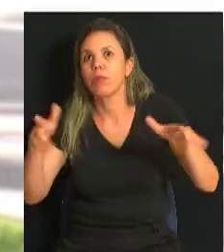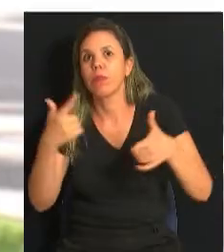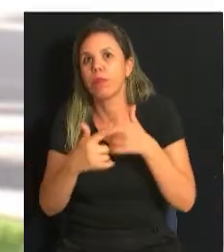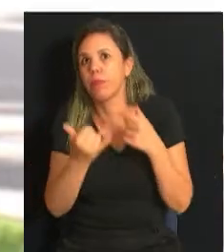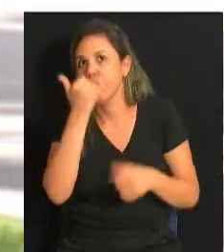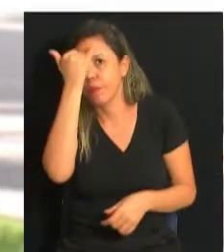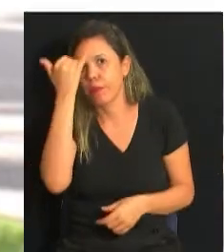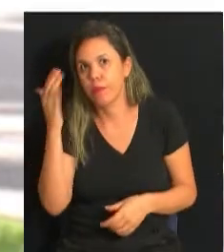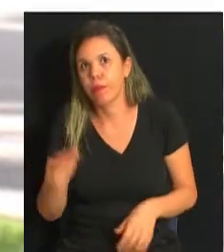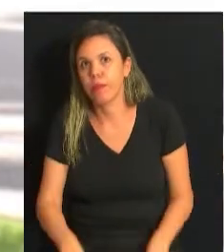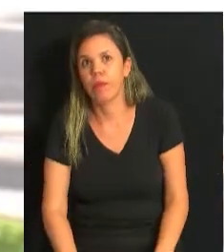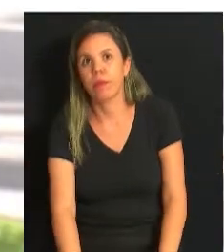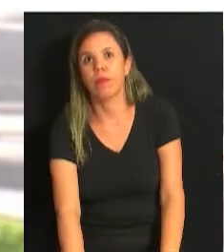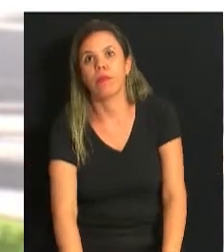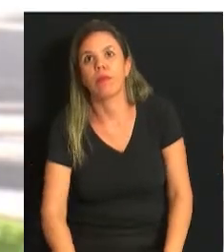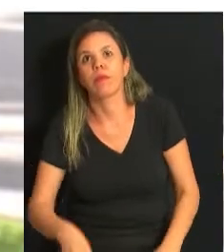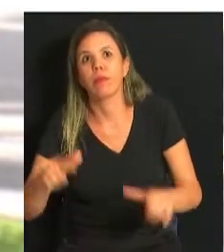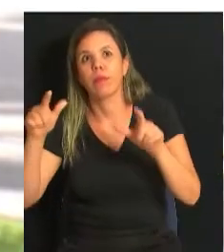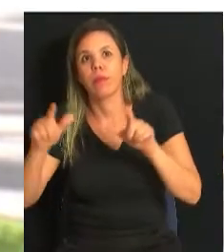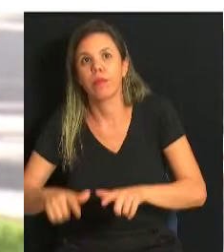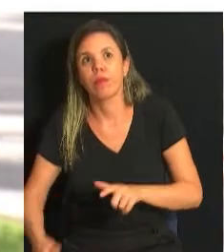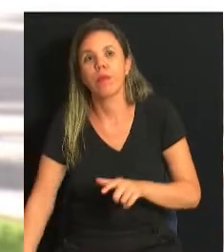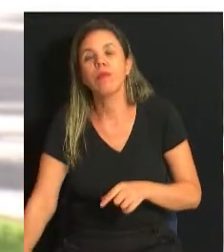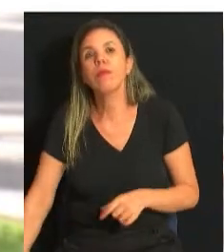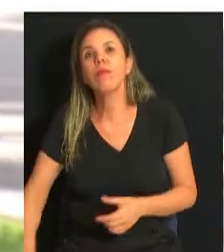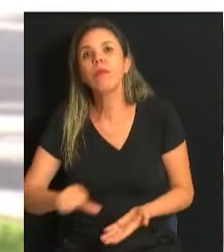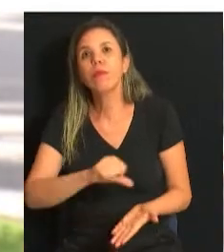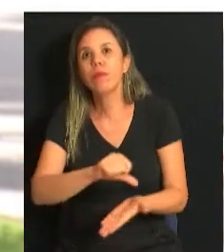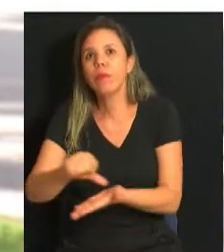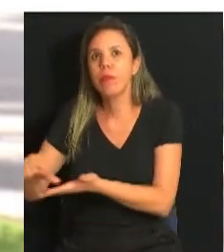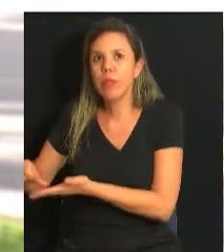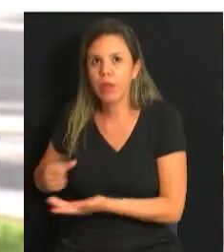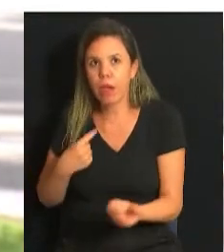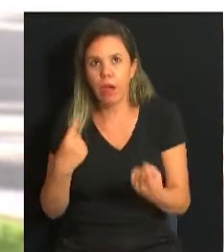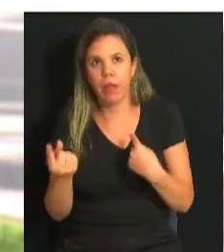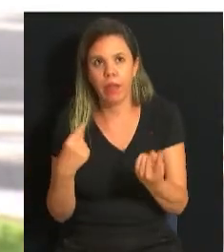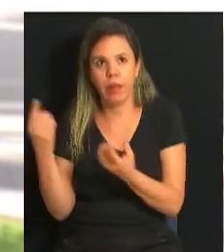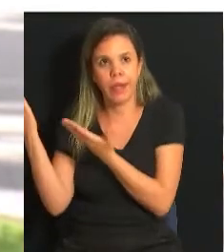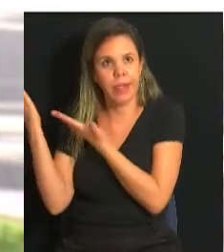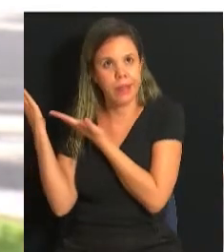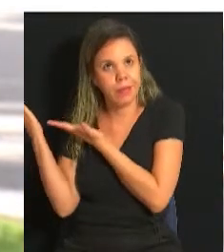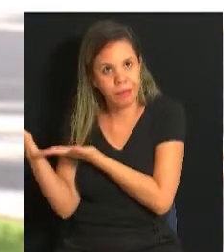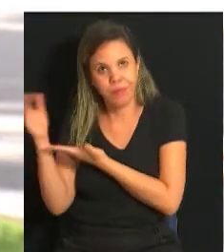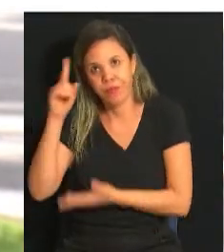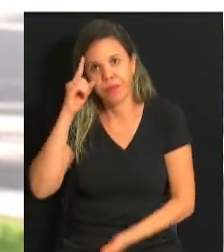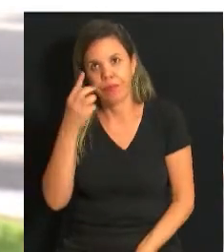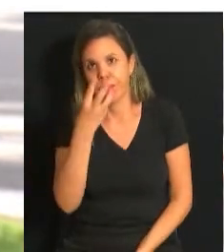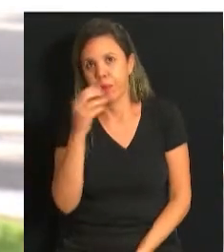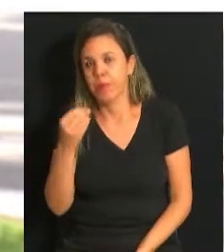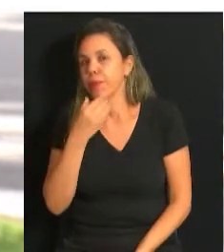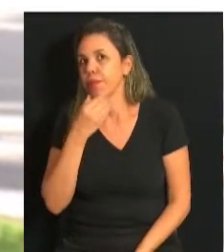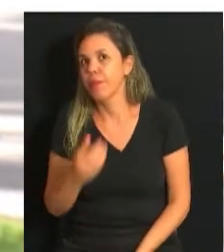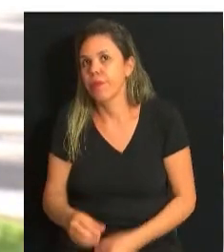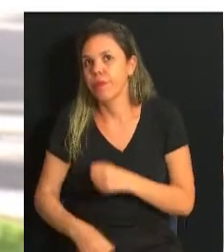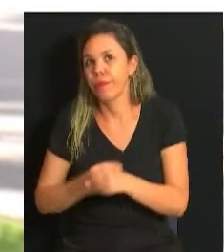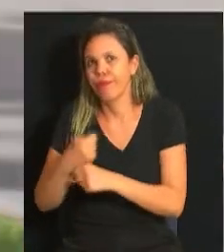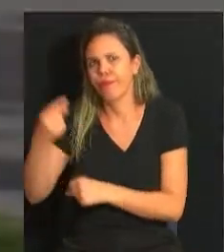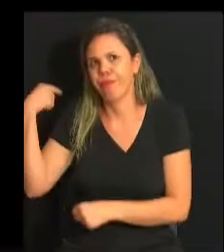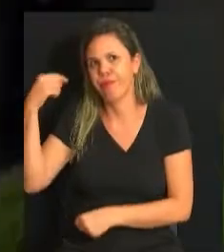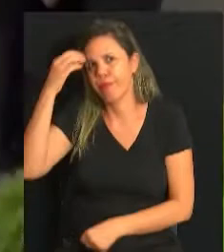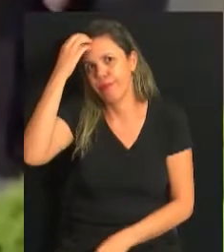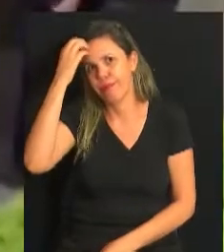fatais foi aqui nessa região da Avenida Princesa d'Oeste que no dia trinta de dezembro do ano